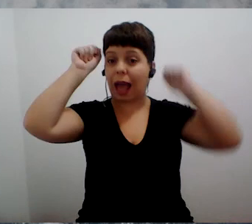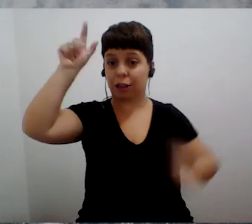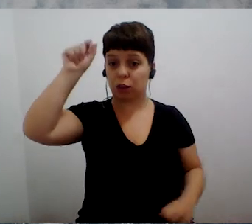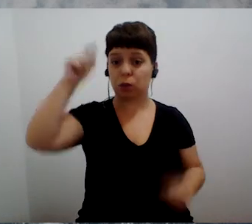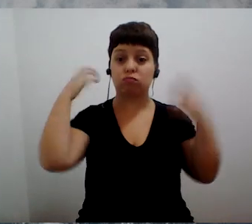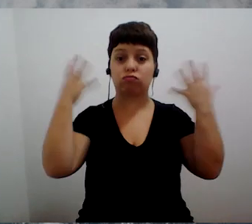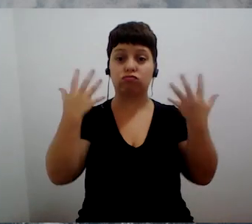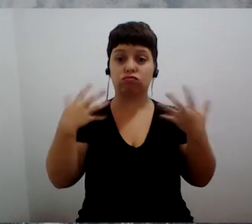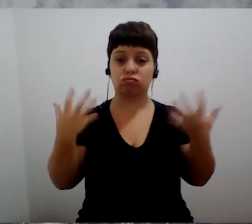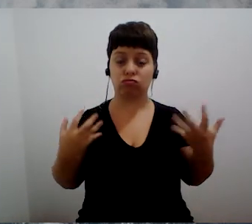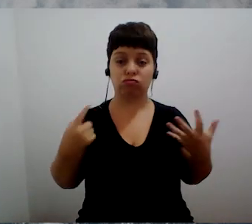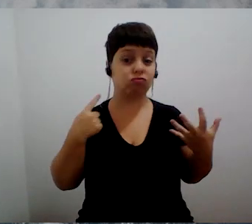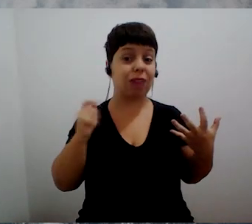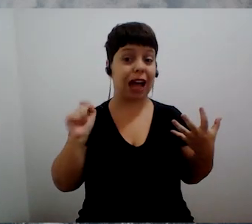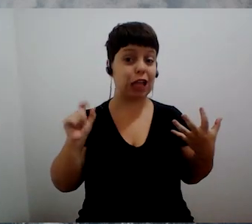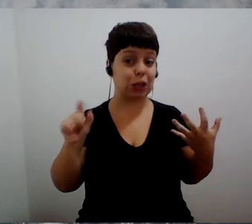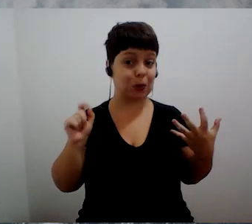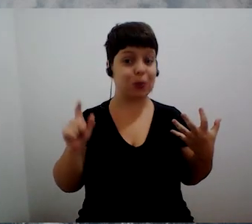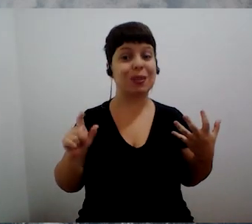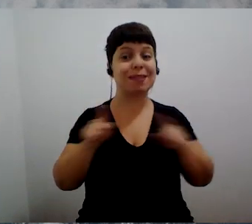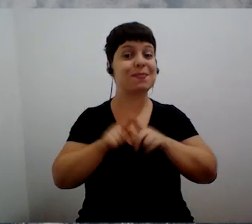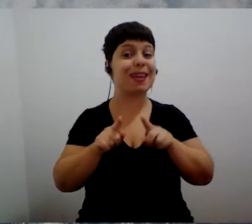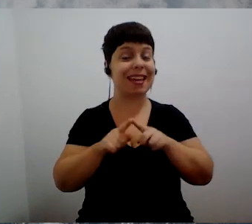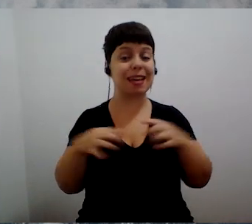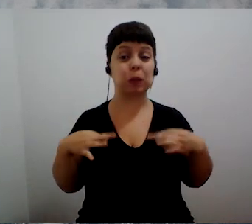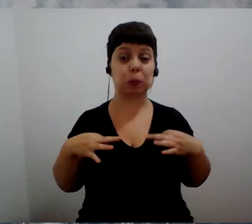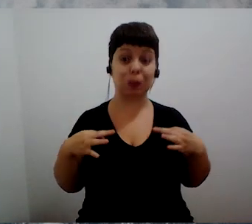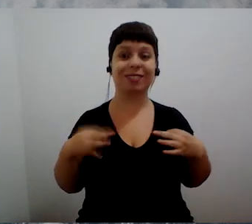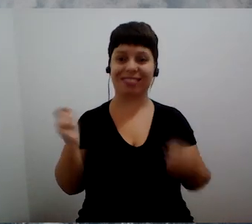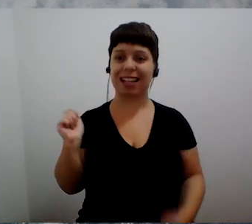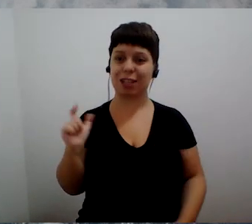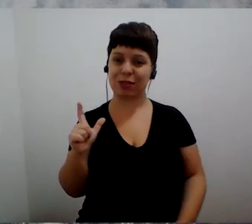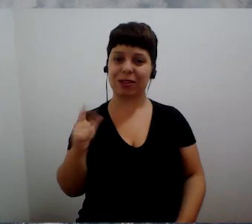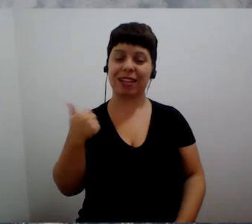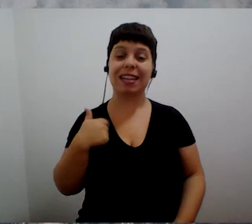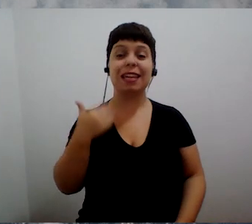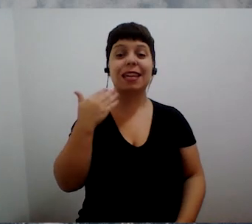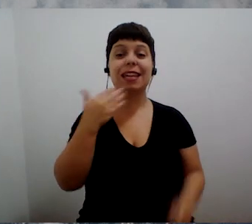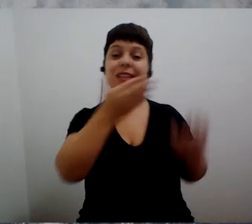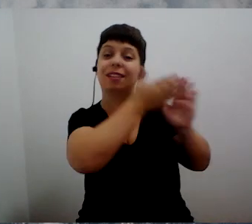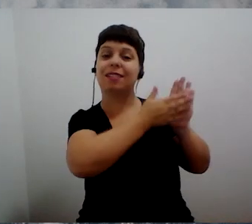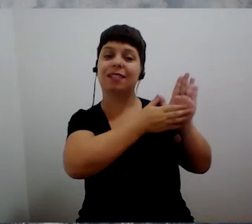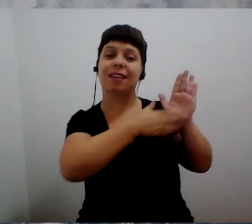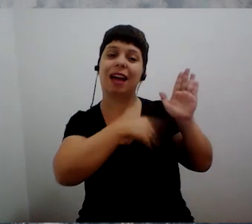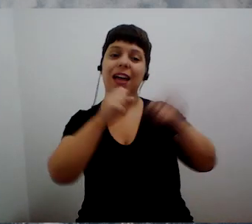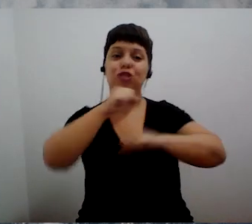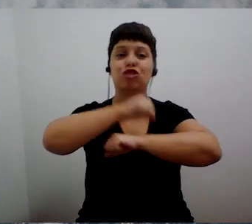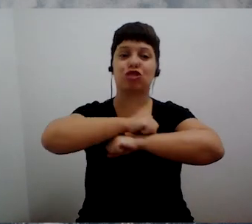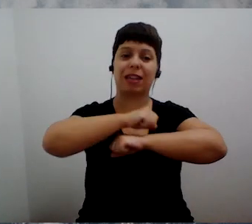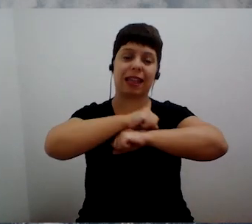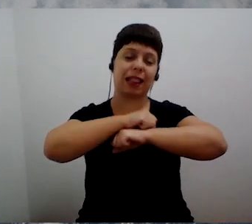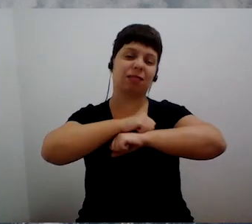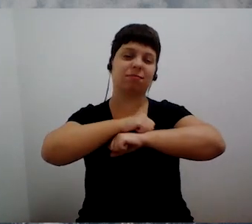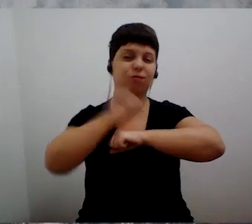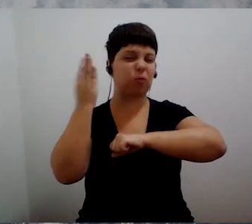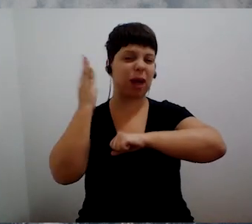mechas azuis também, uso uma blusa azul e tô atrás, na verdade na frente, de um fundo de uma janela